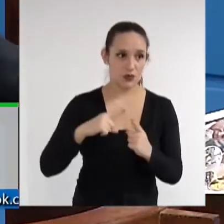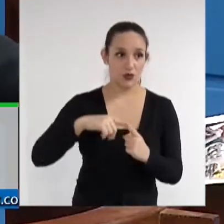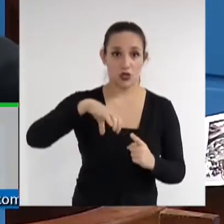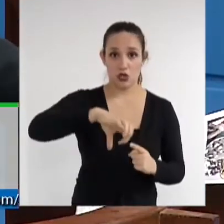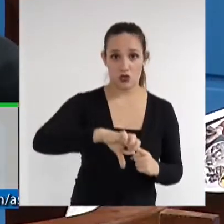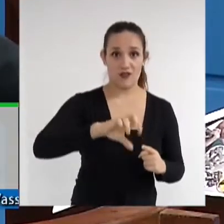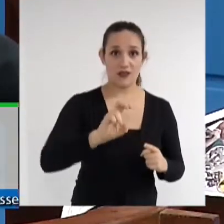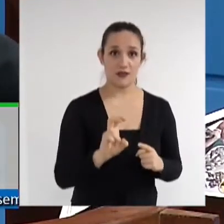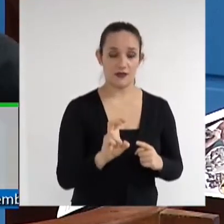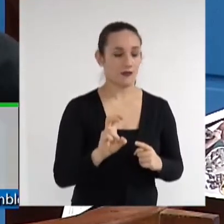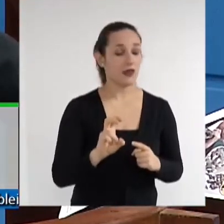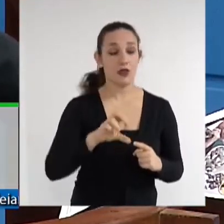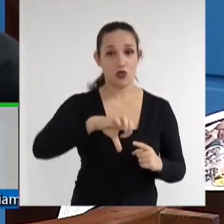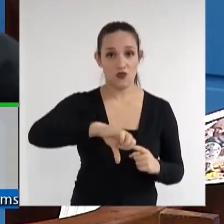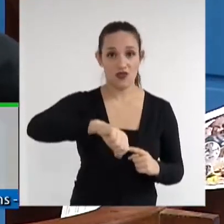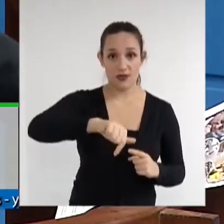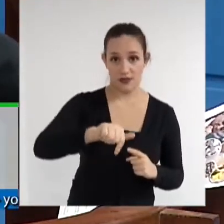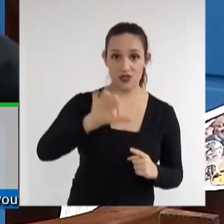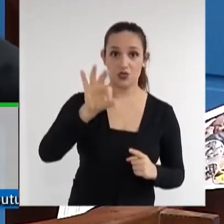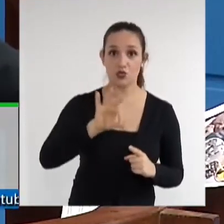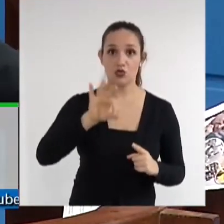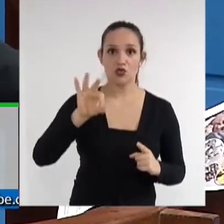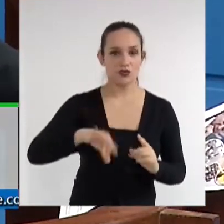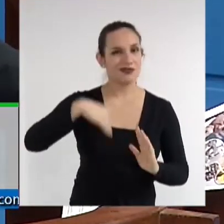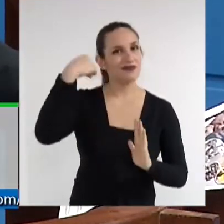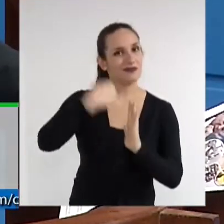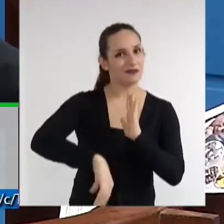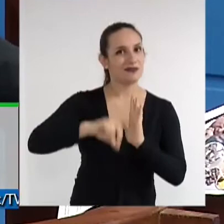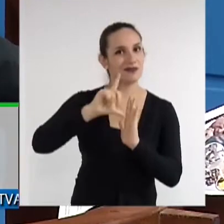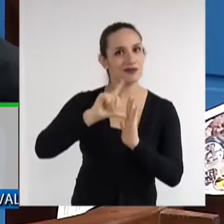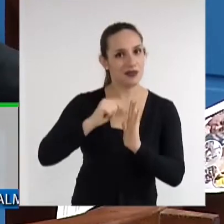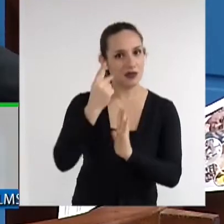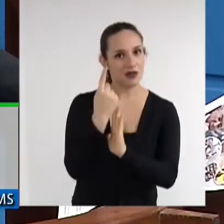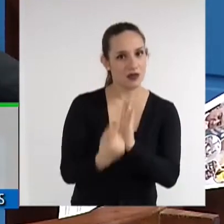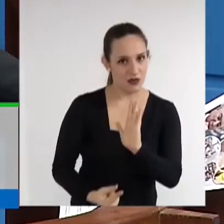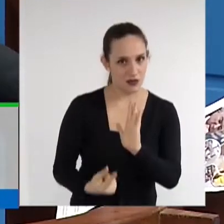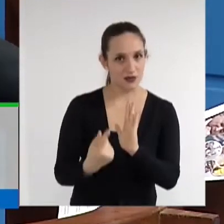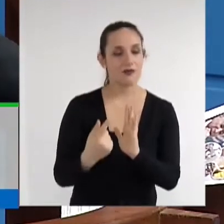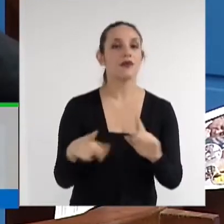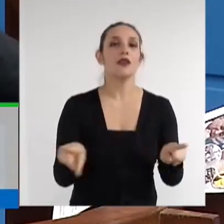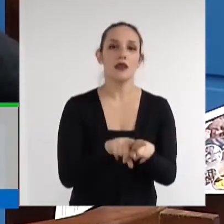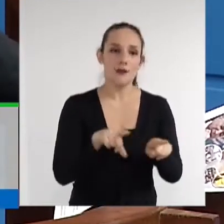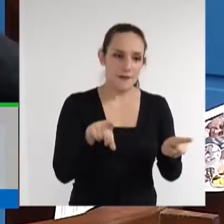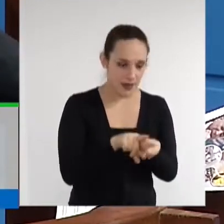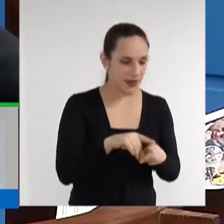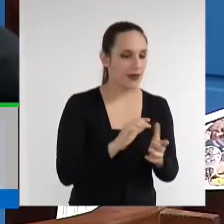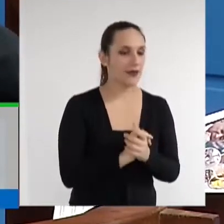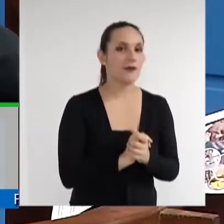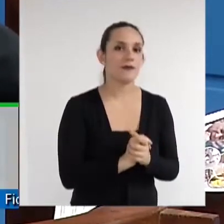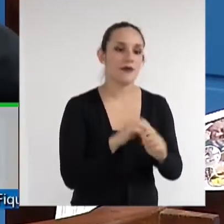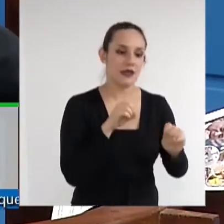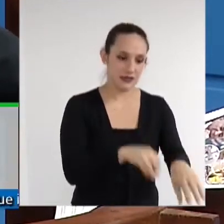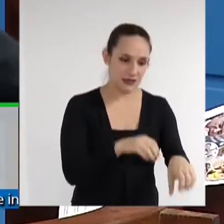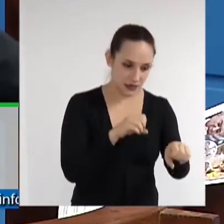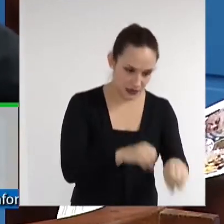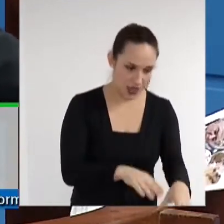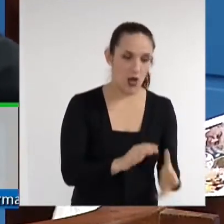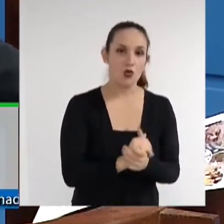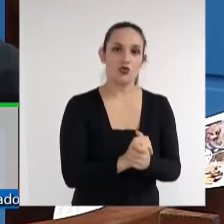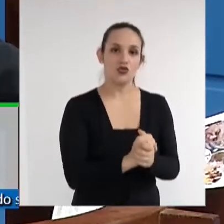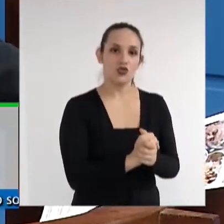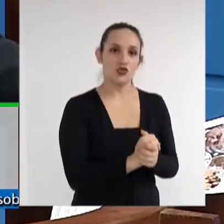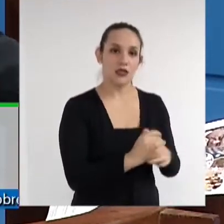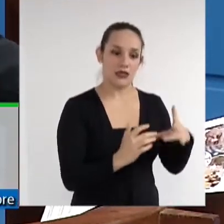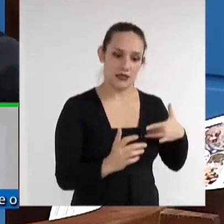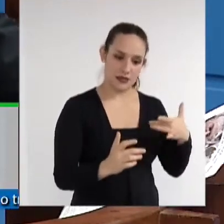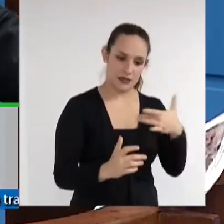97% dos recursos, mas é um corte nas áreas da educação, da saúde, da ciência e